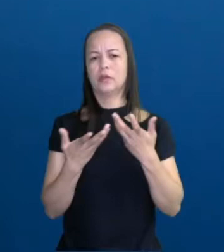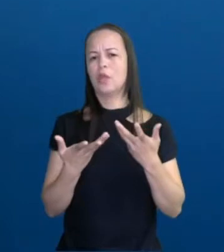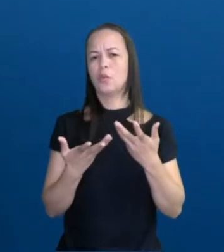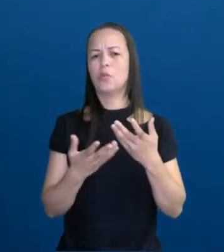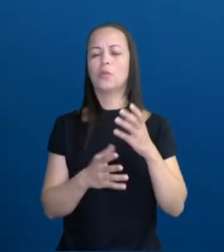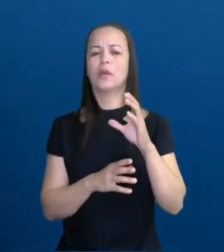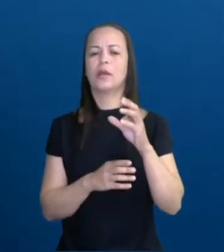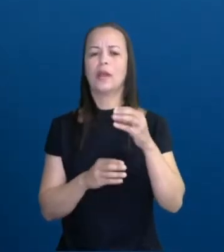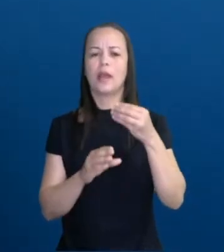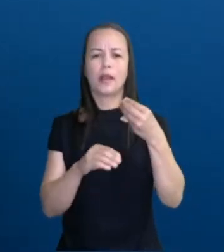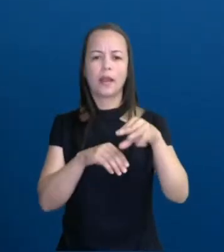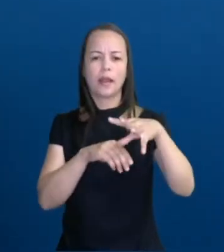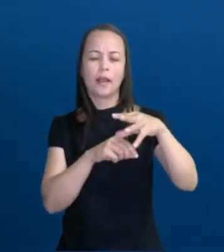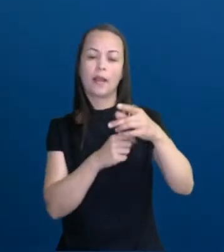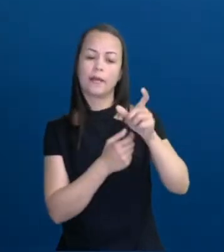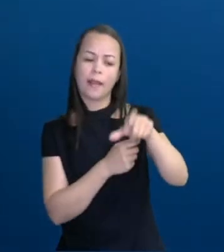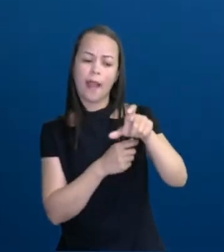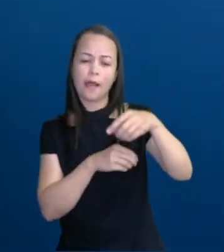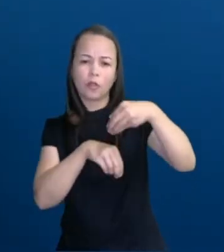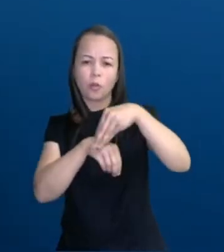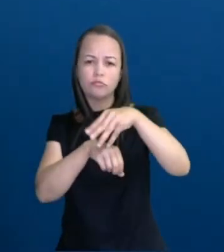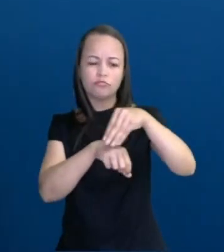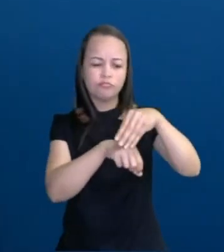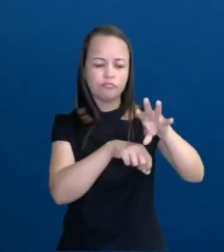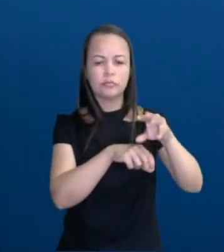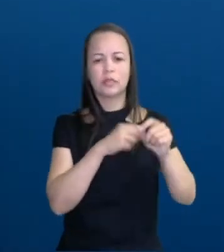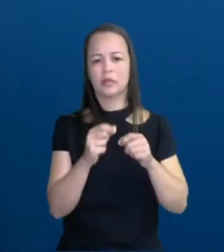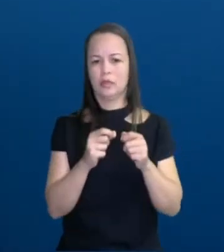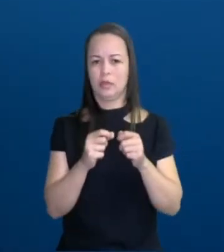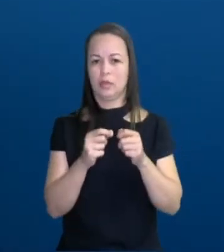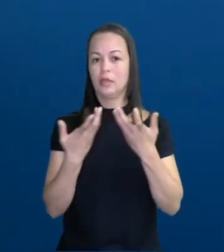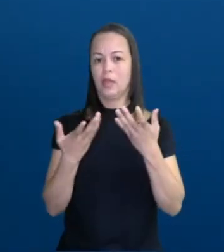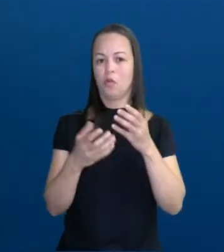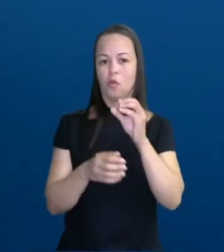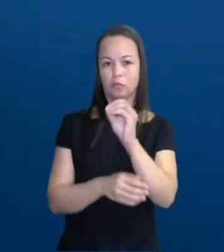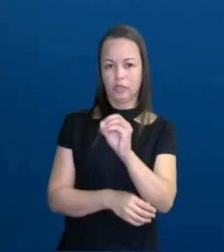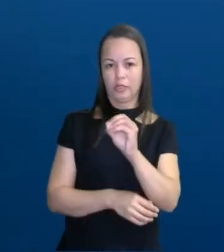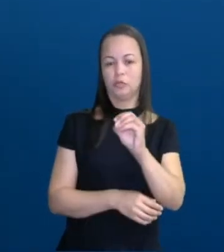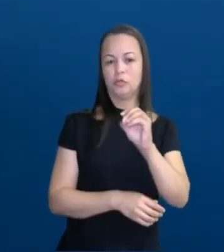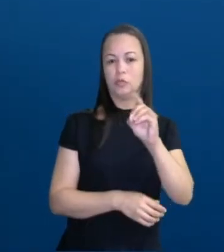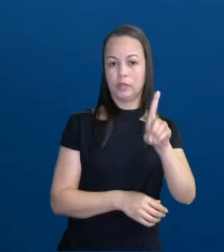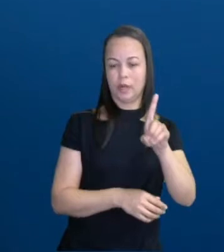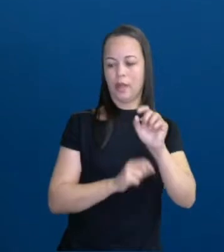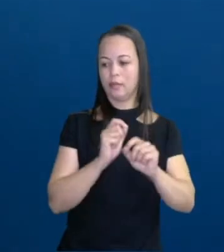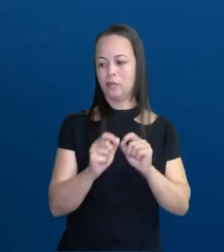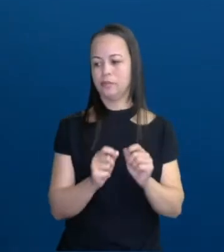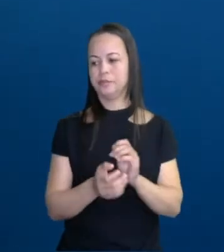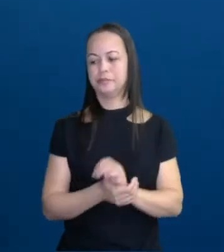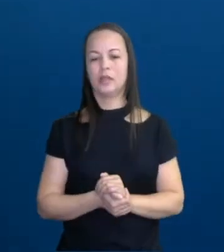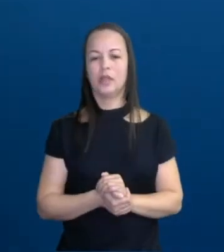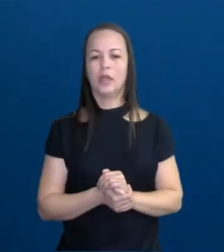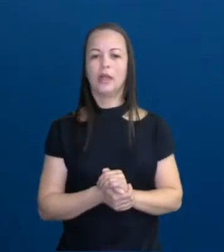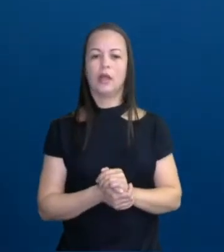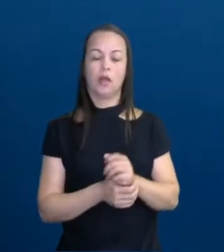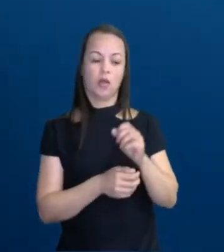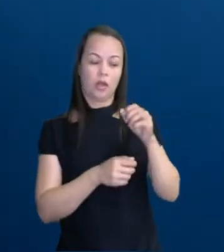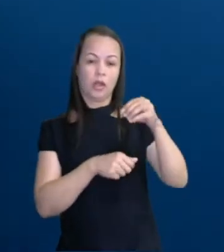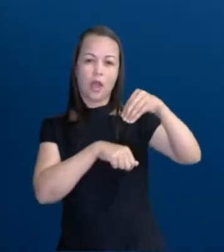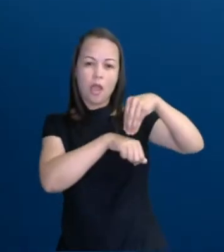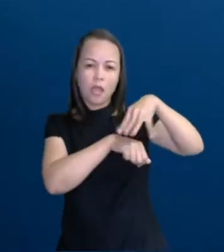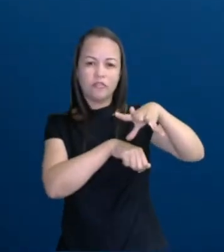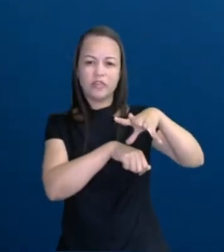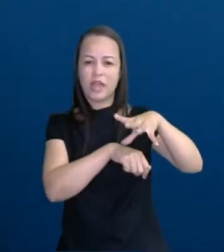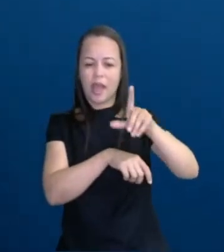quê? Enviei cartões. É o objeto direto. Percebam que entre o verbo enviar e cartões não há